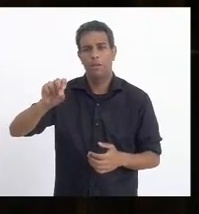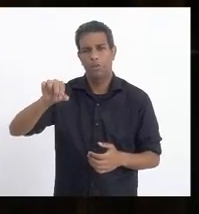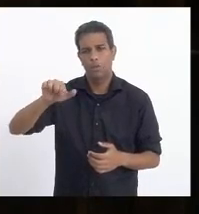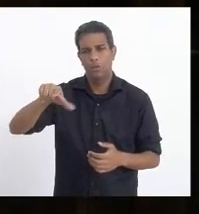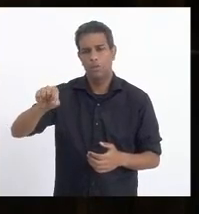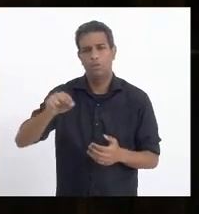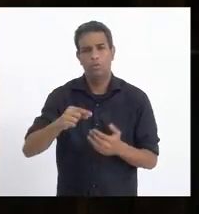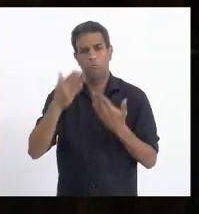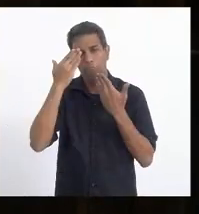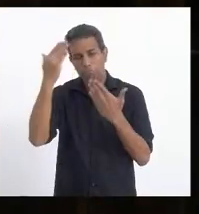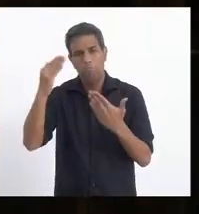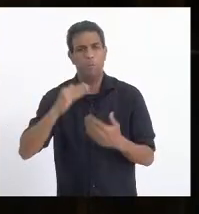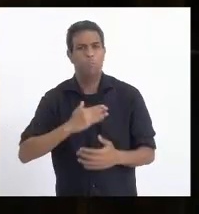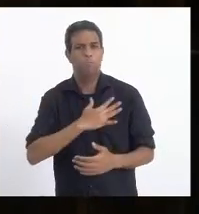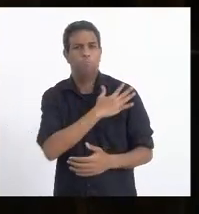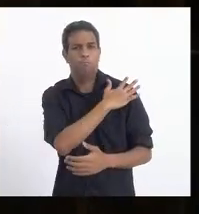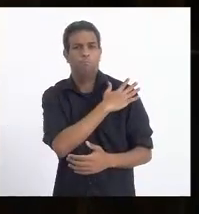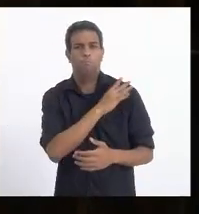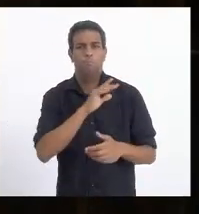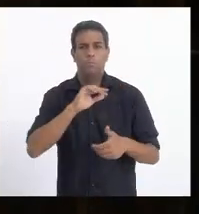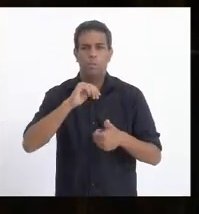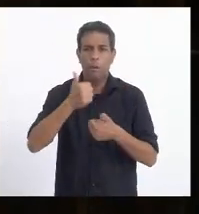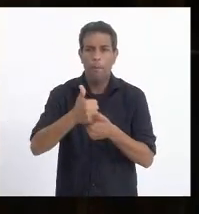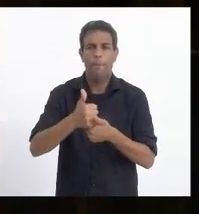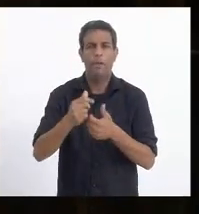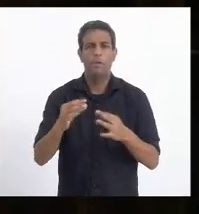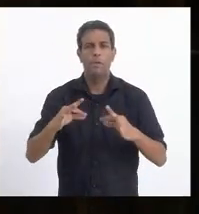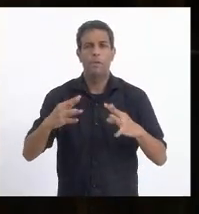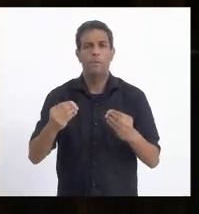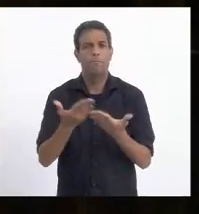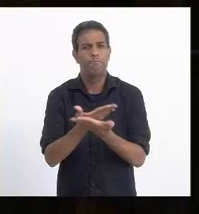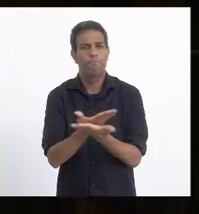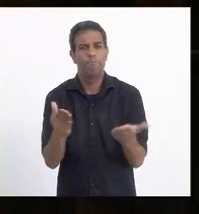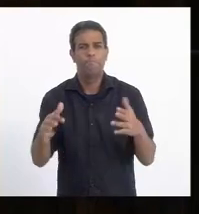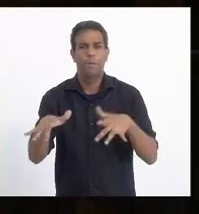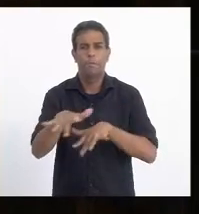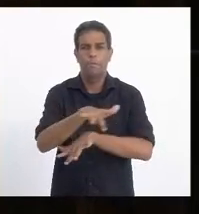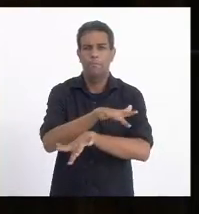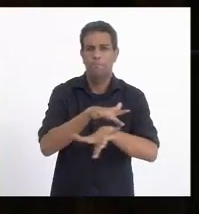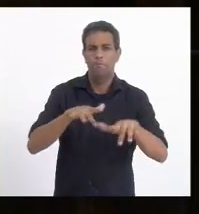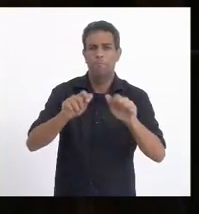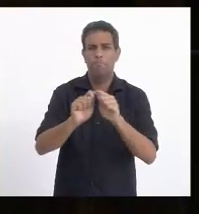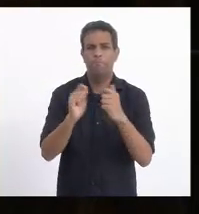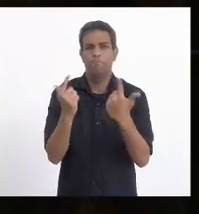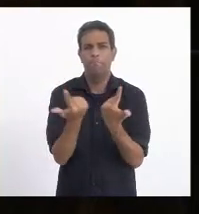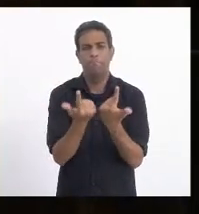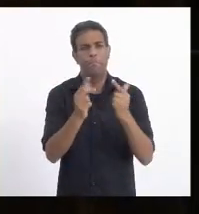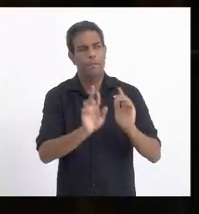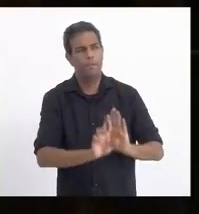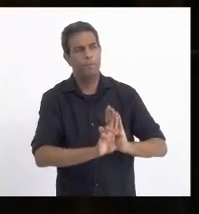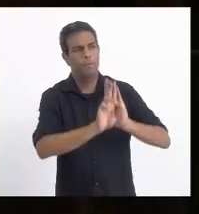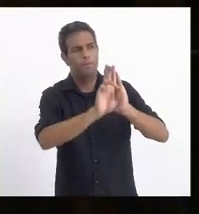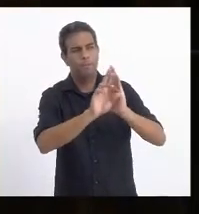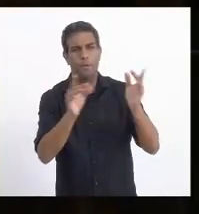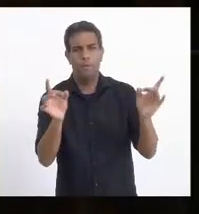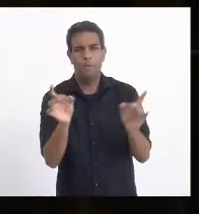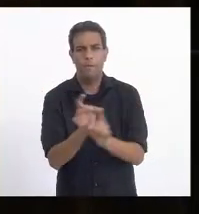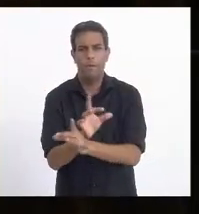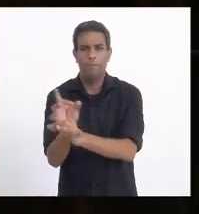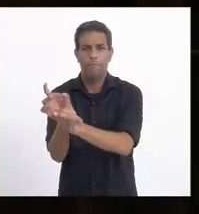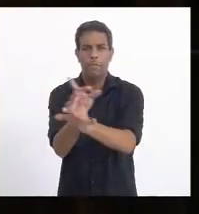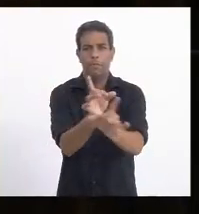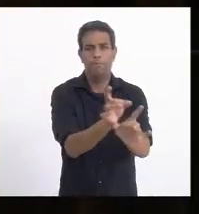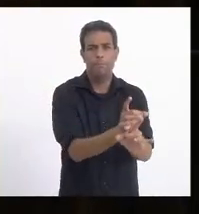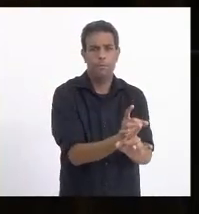cabo da PM do Blade Deputado só para mostrar que a sua casa tá muito bem representada